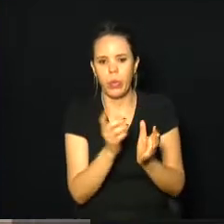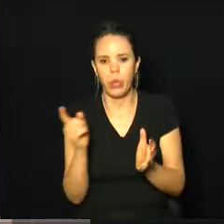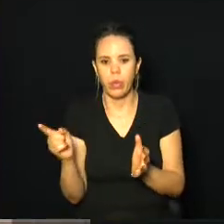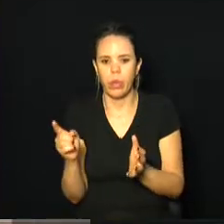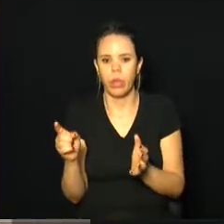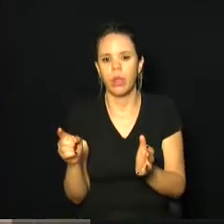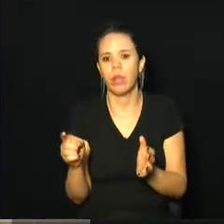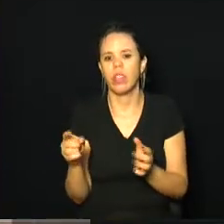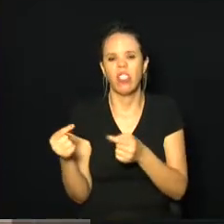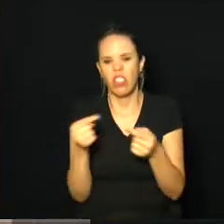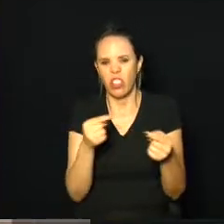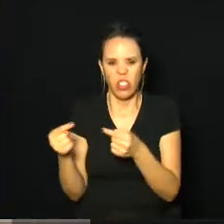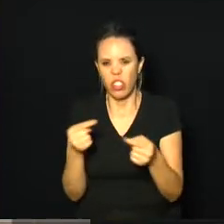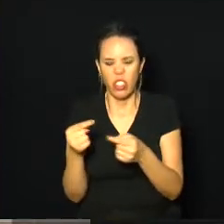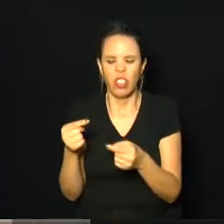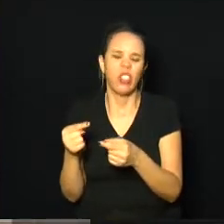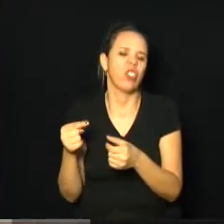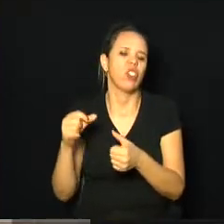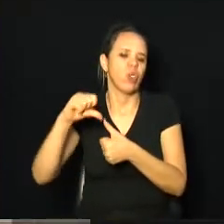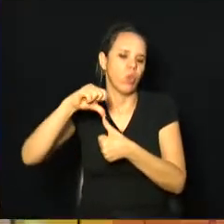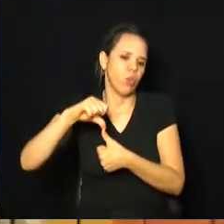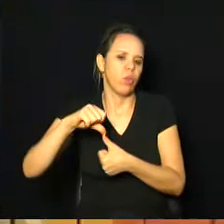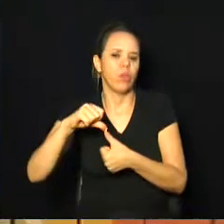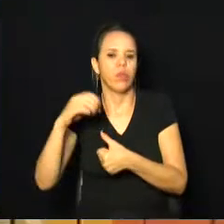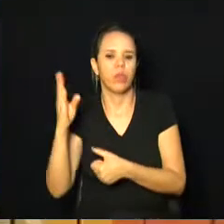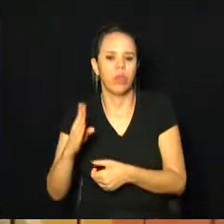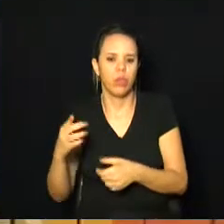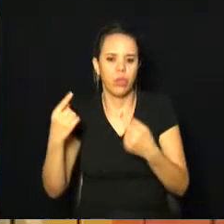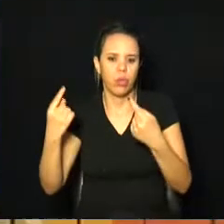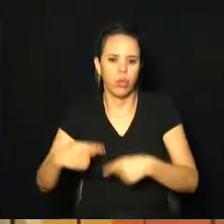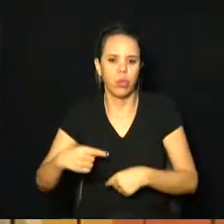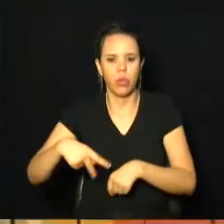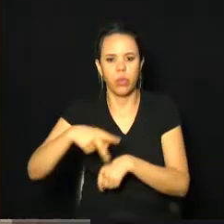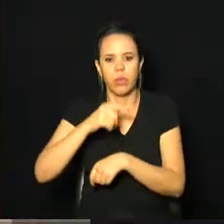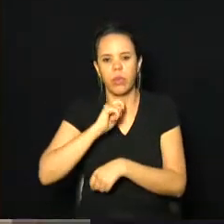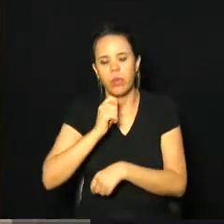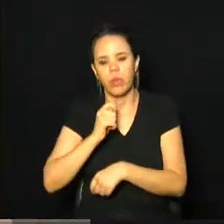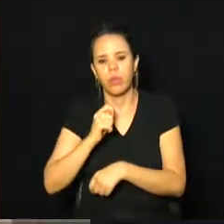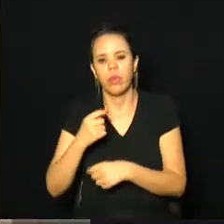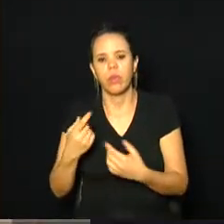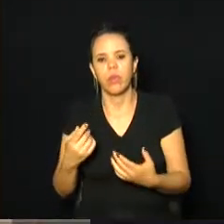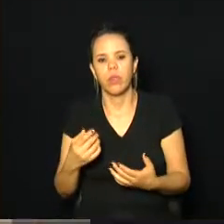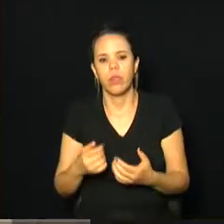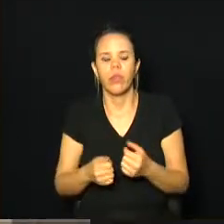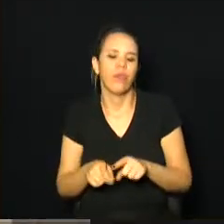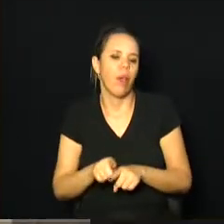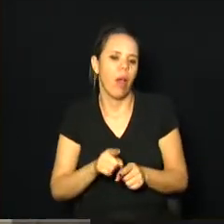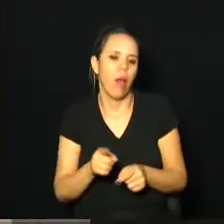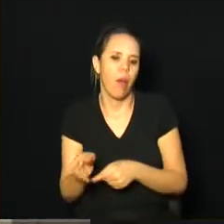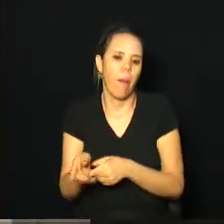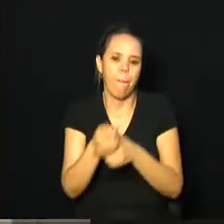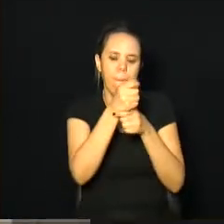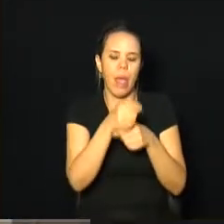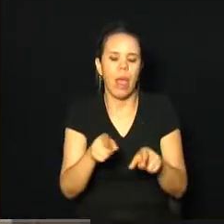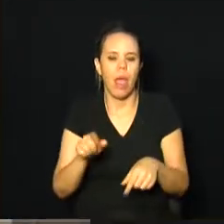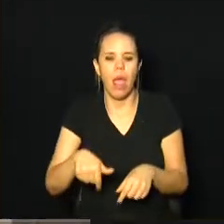rixa sul-americana, os argentinos contra o Brasil vão jogar muito, não tem nem papo, se estiver bem ou se estiver mal, eles vão jogar bem.